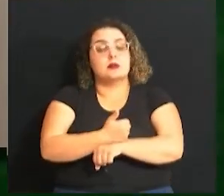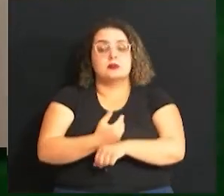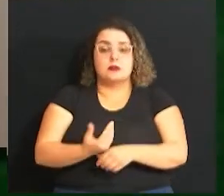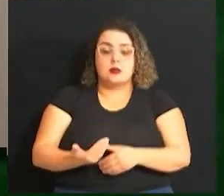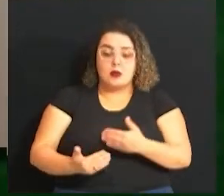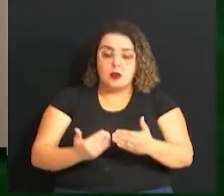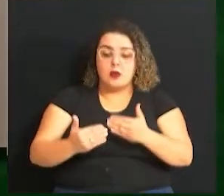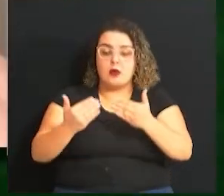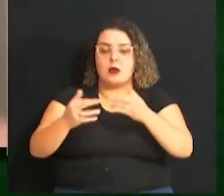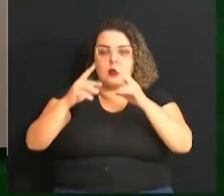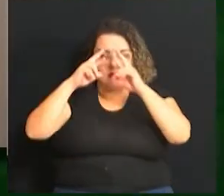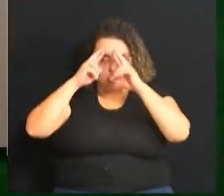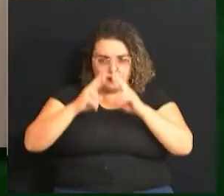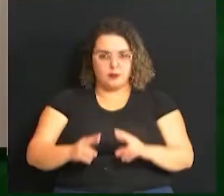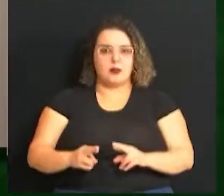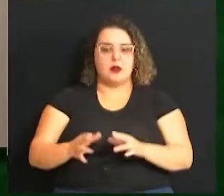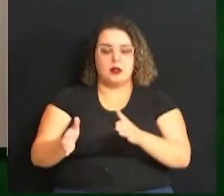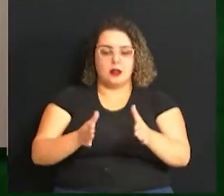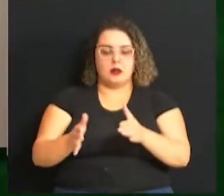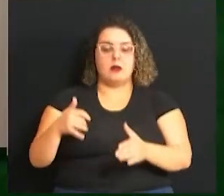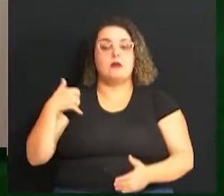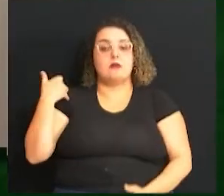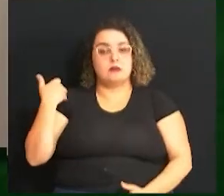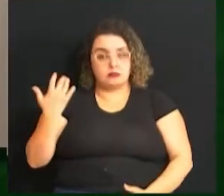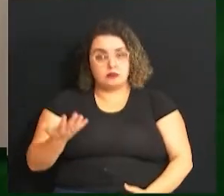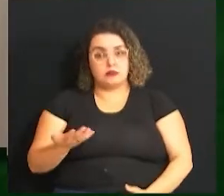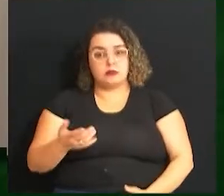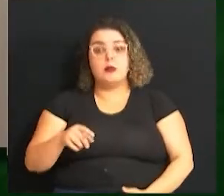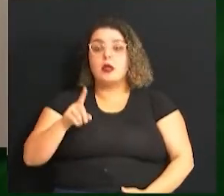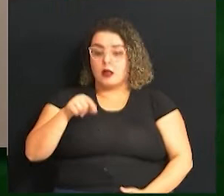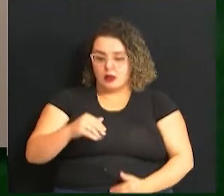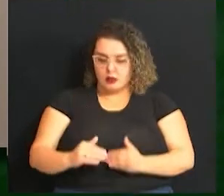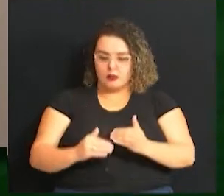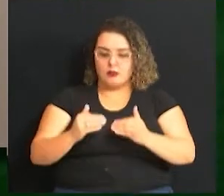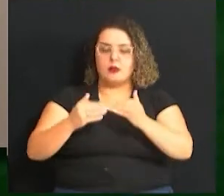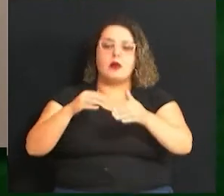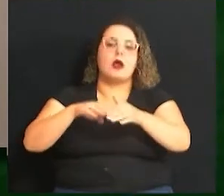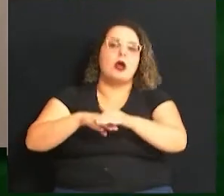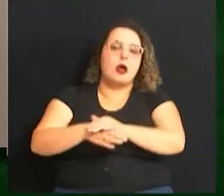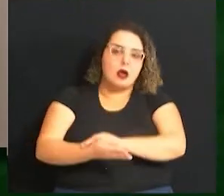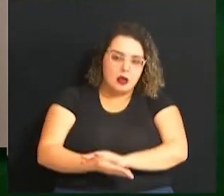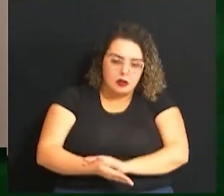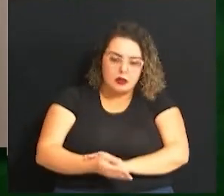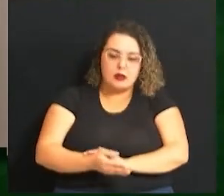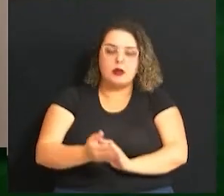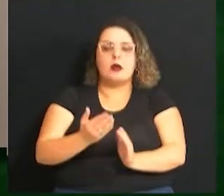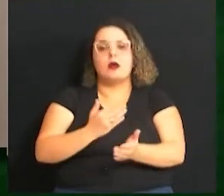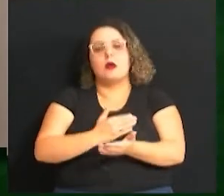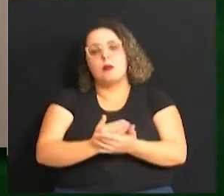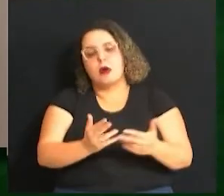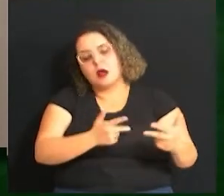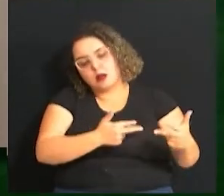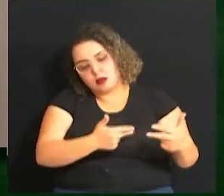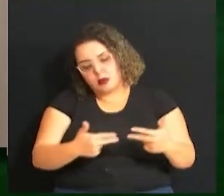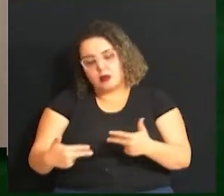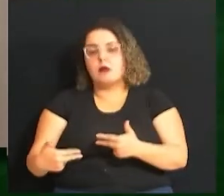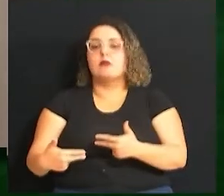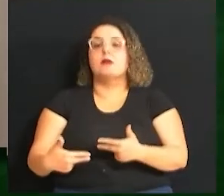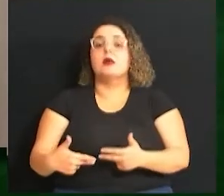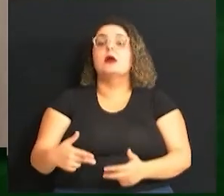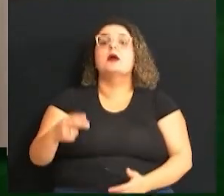gente introduz, desde que a gente respeite aquilo que a criança está apta ou não, é ali que se formam hábitos, é ali que se formam